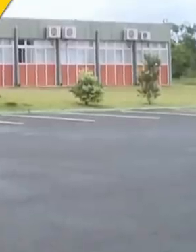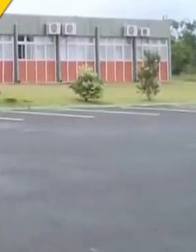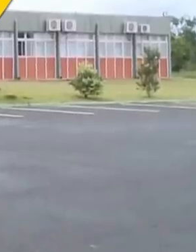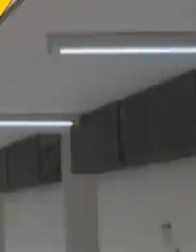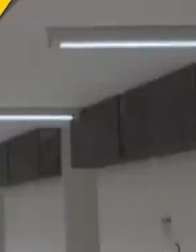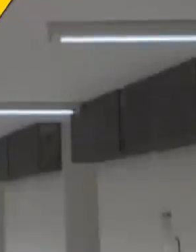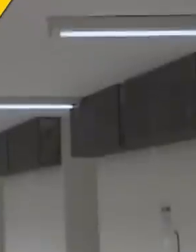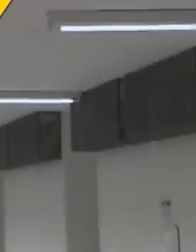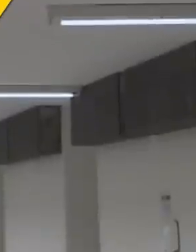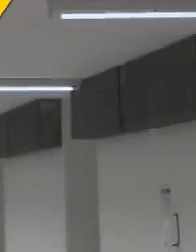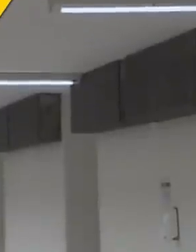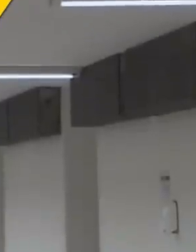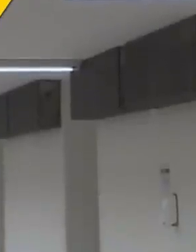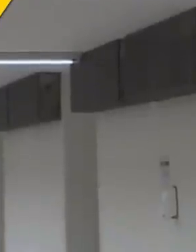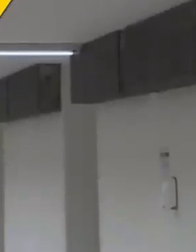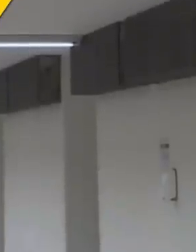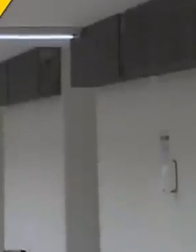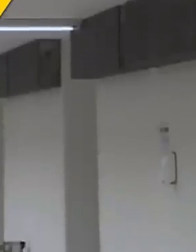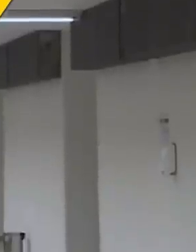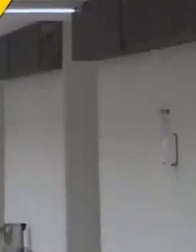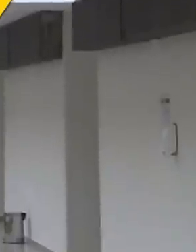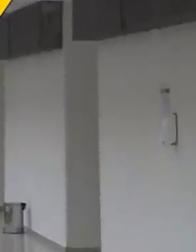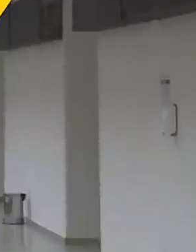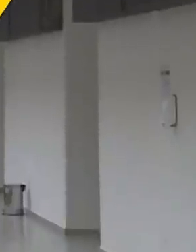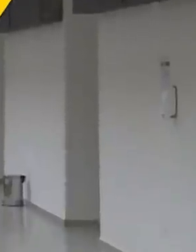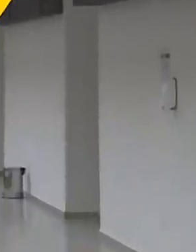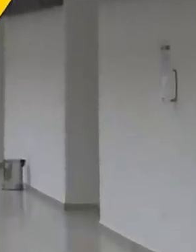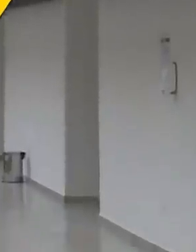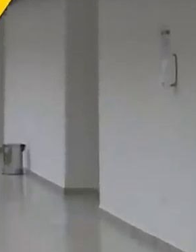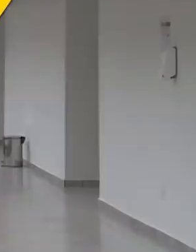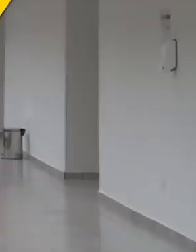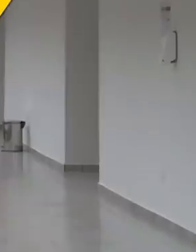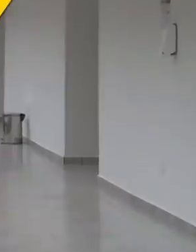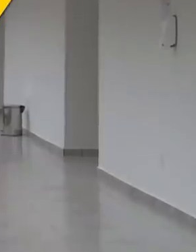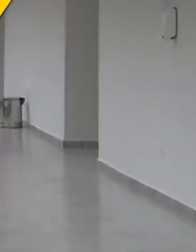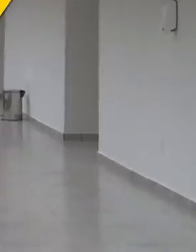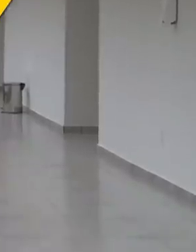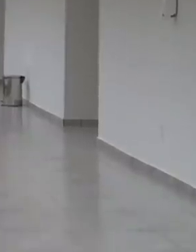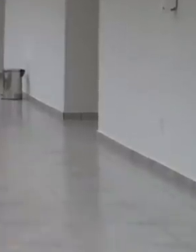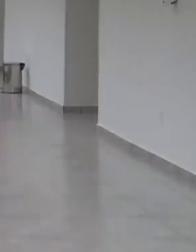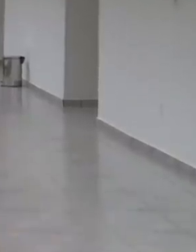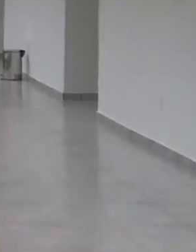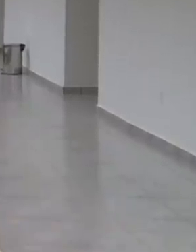Legendas Pedro Negri